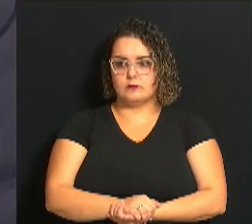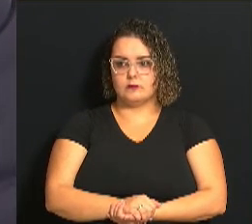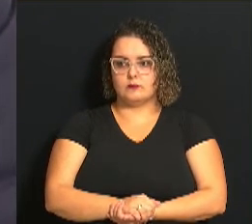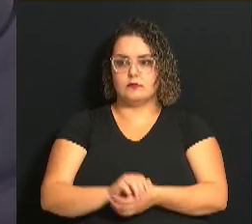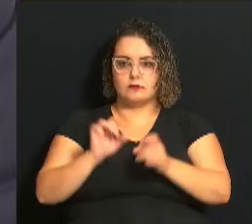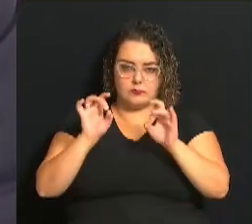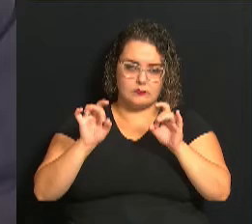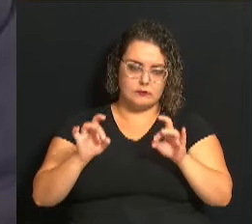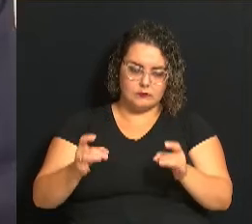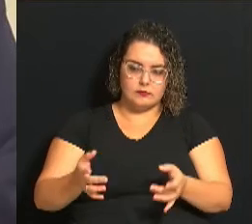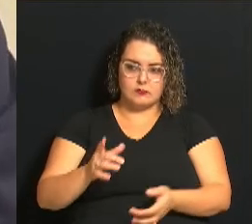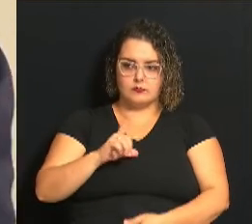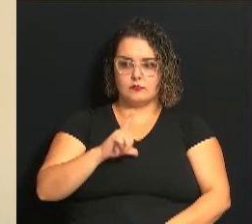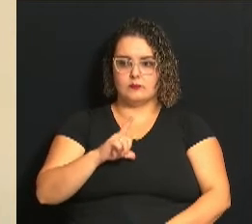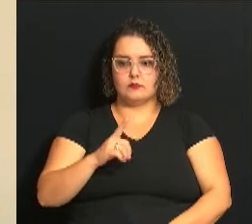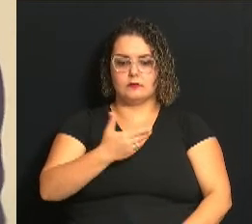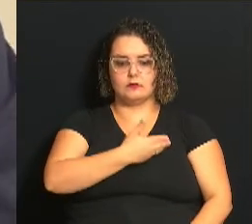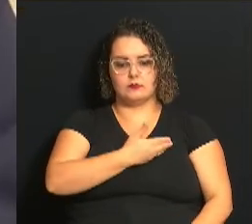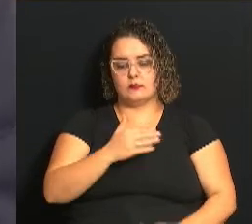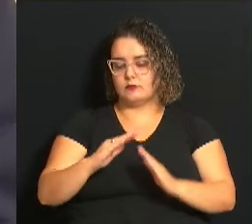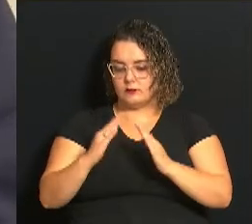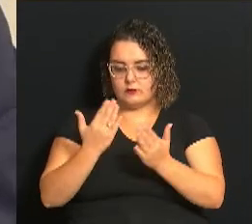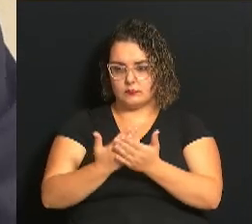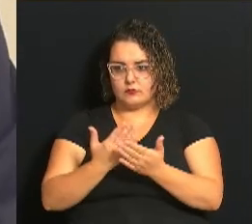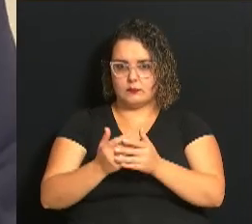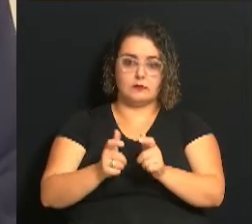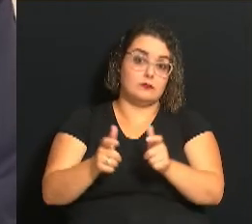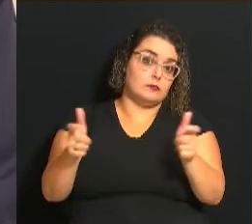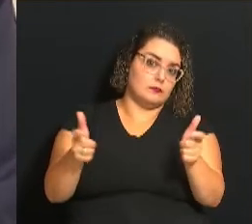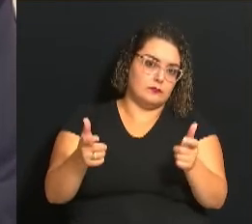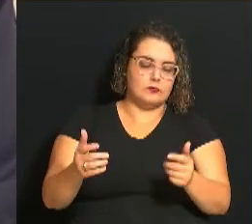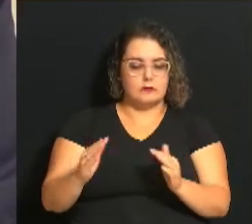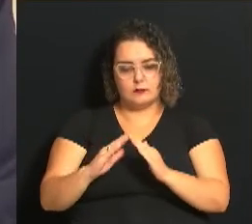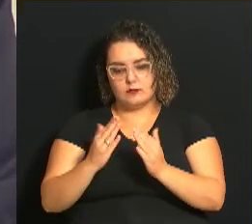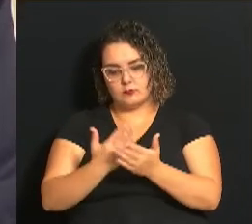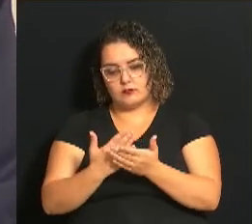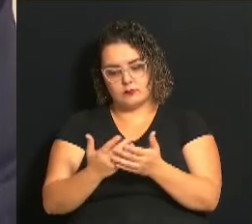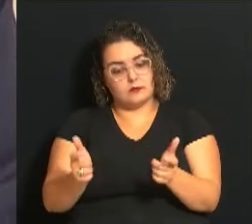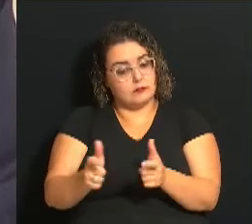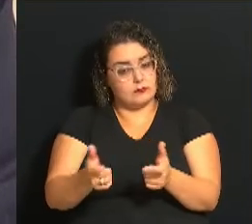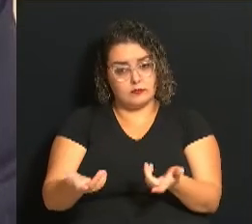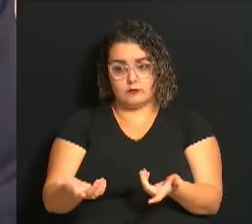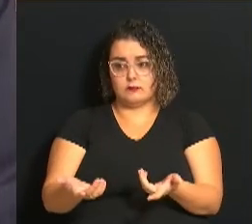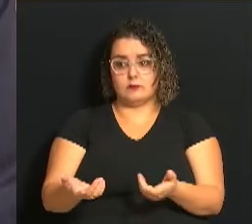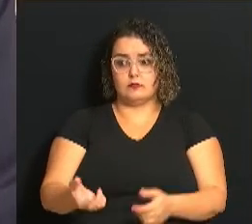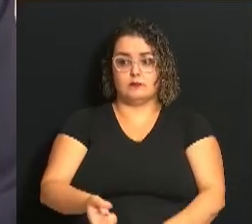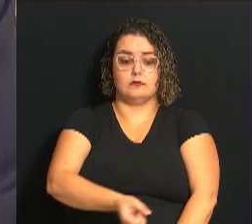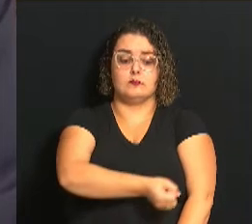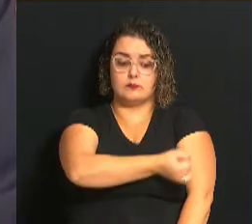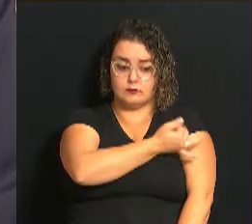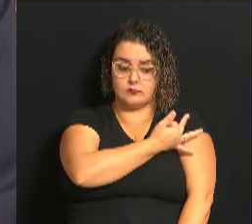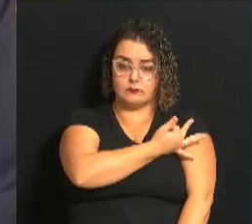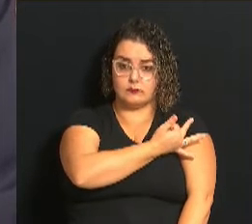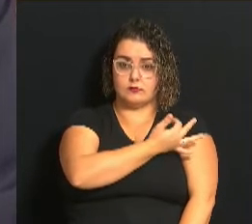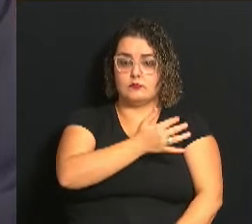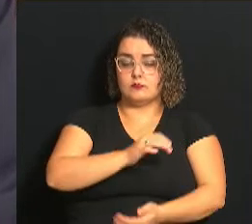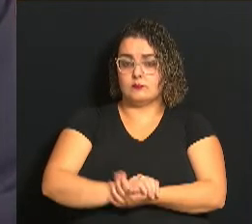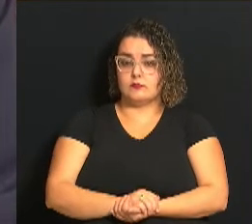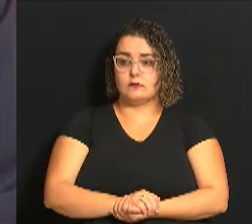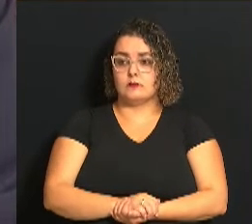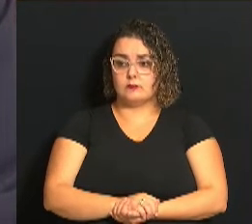especificidades, porque nós temos escolas maiores, escolas menores, nós temos escolas de ensino